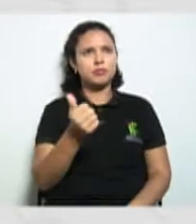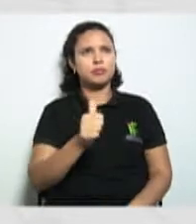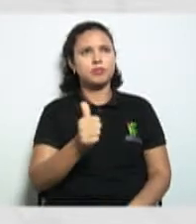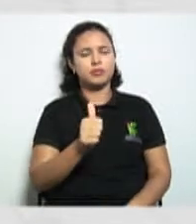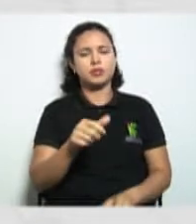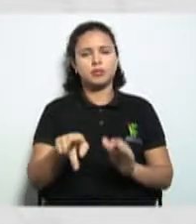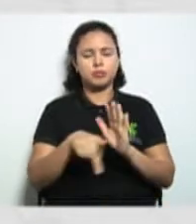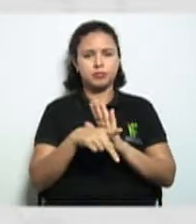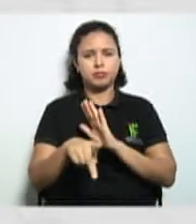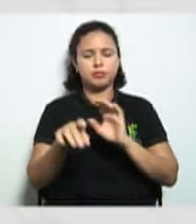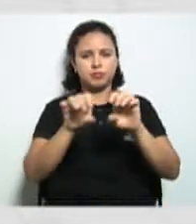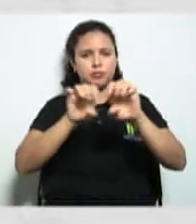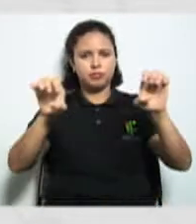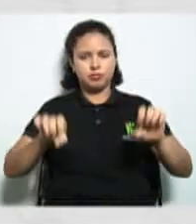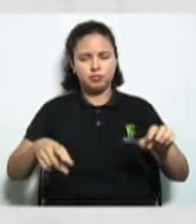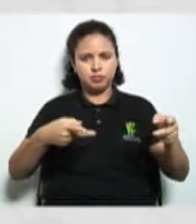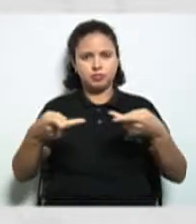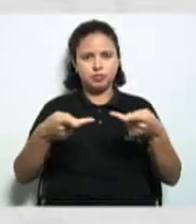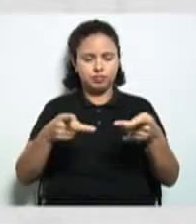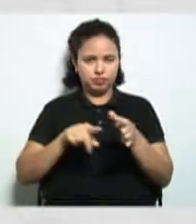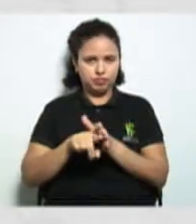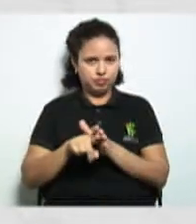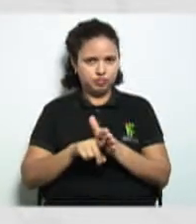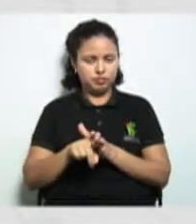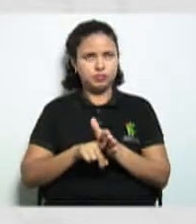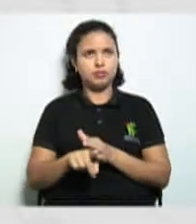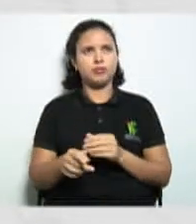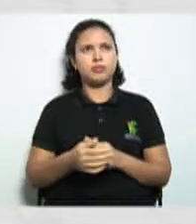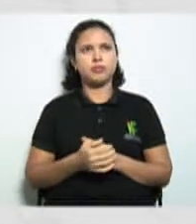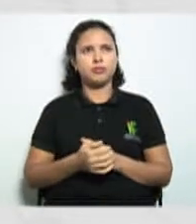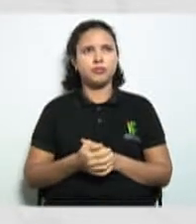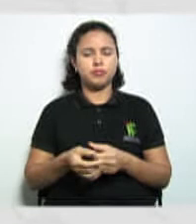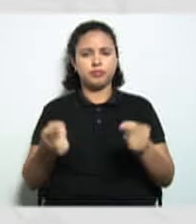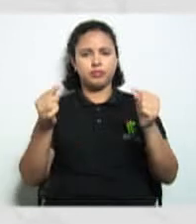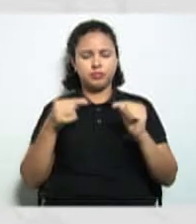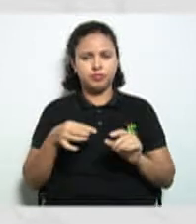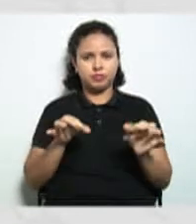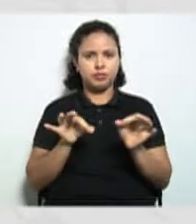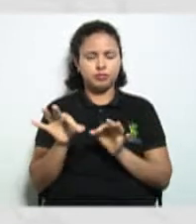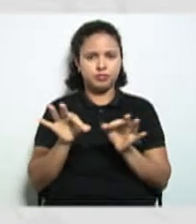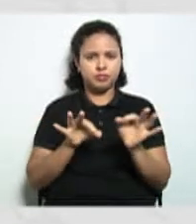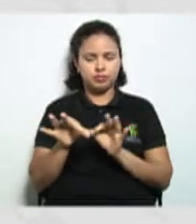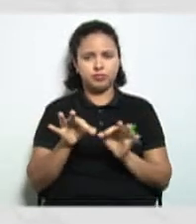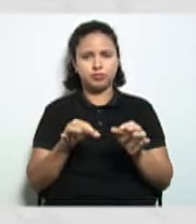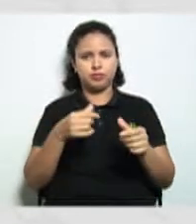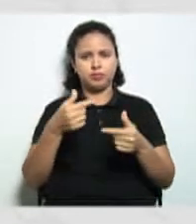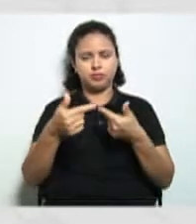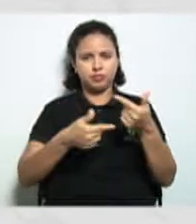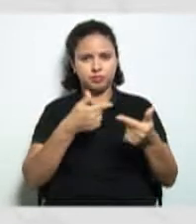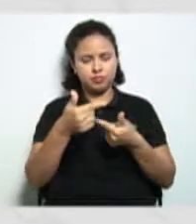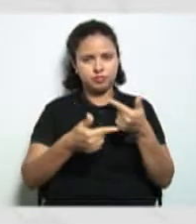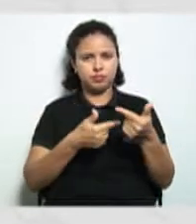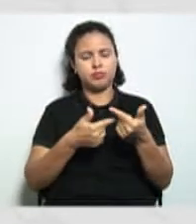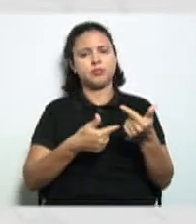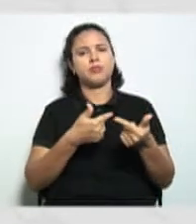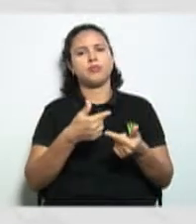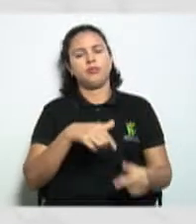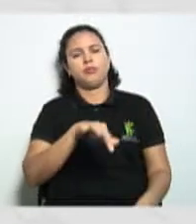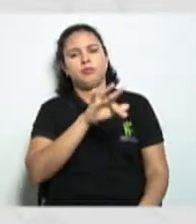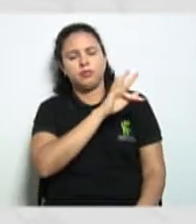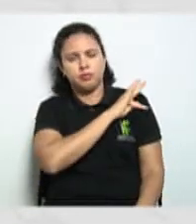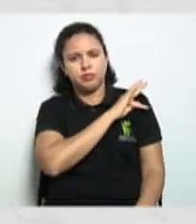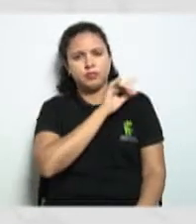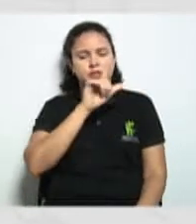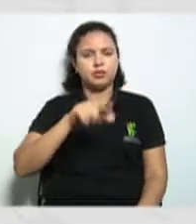estrutura do projeto de pesquisa. Para a formatação de trabalhos acadêmicos, em geral, é a norma